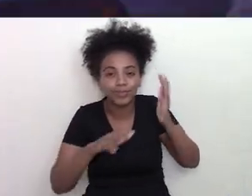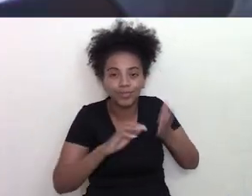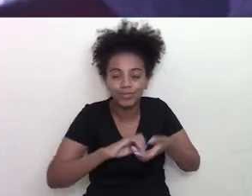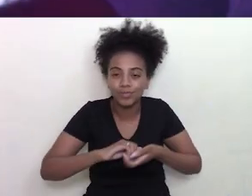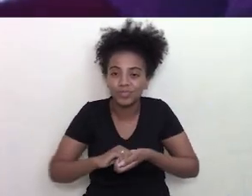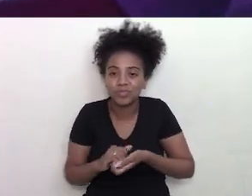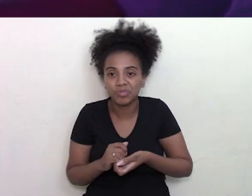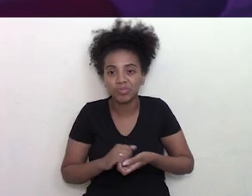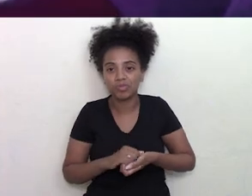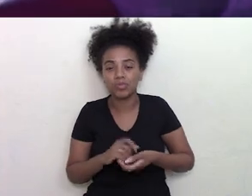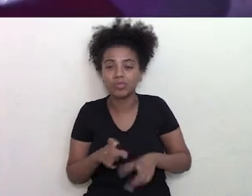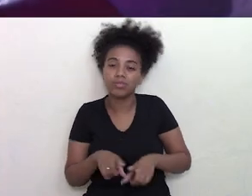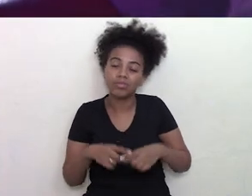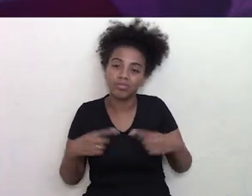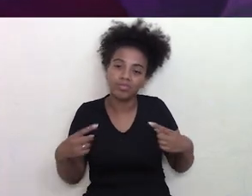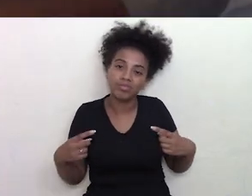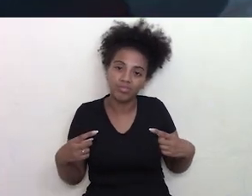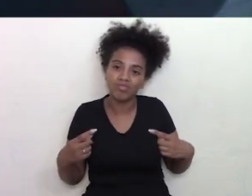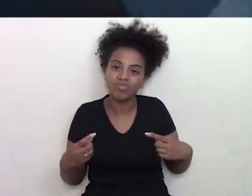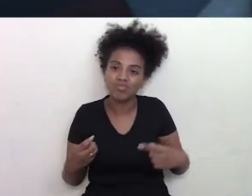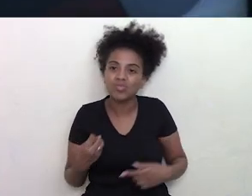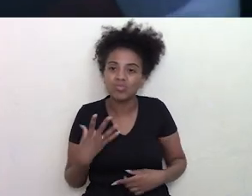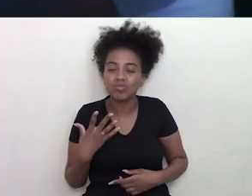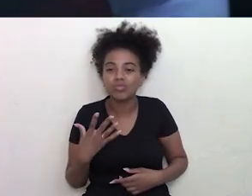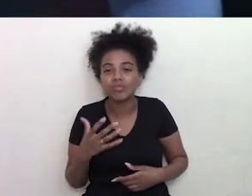Nada pode ser melhor pra gente se amar.